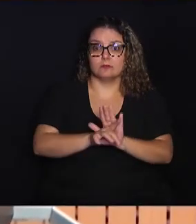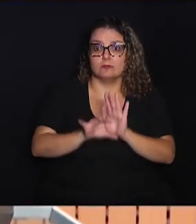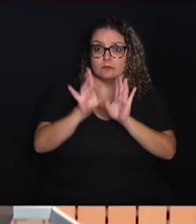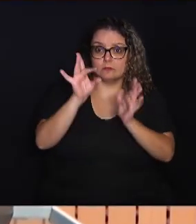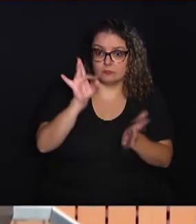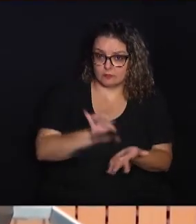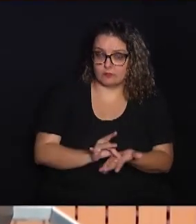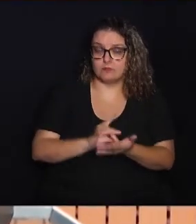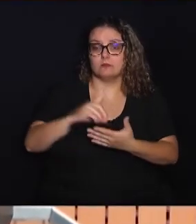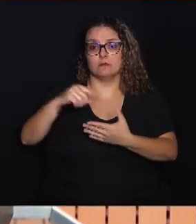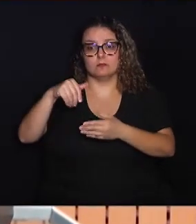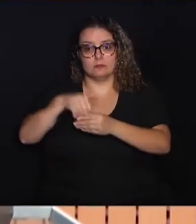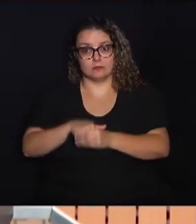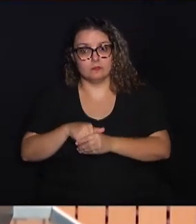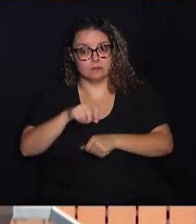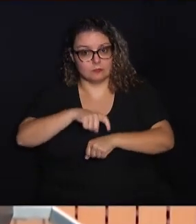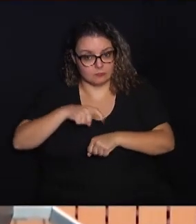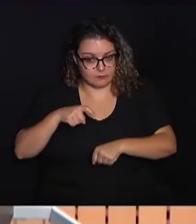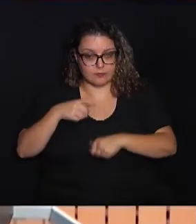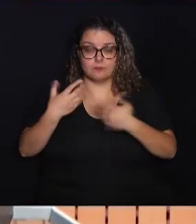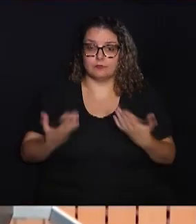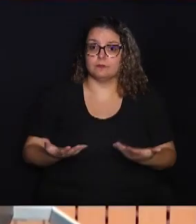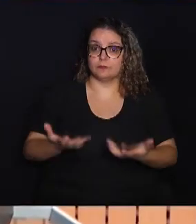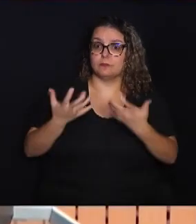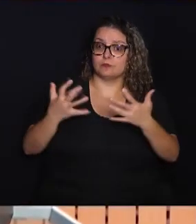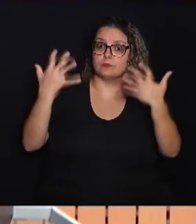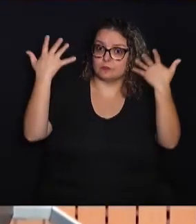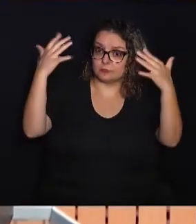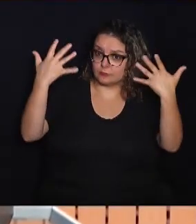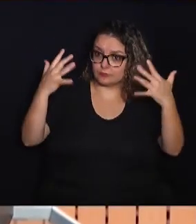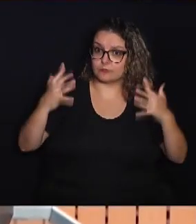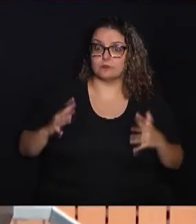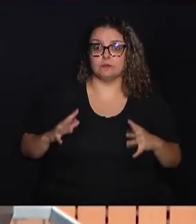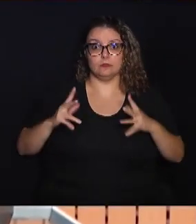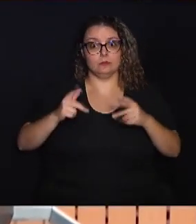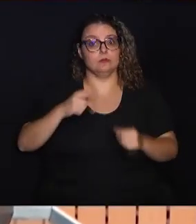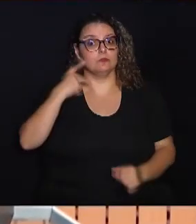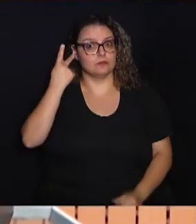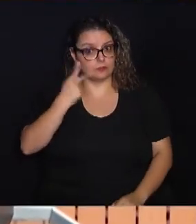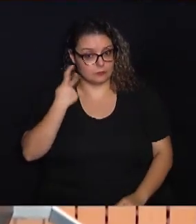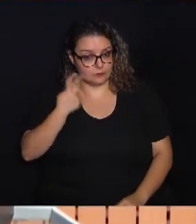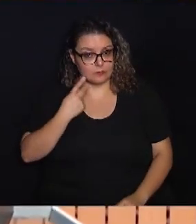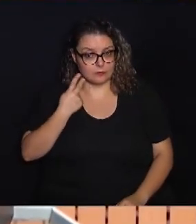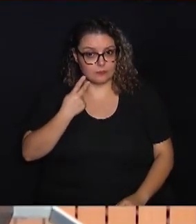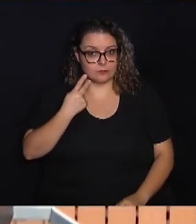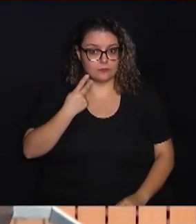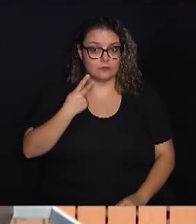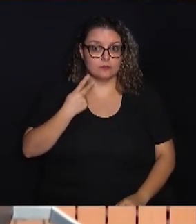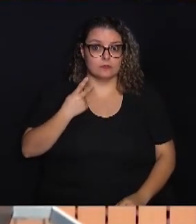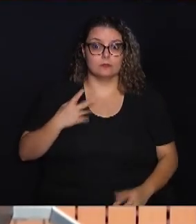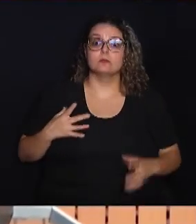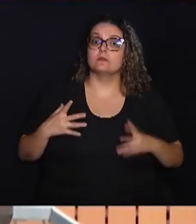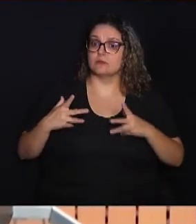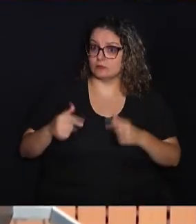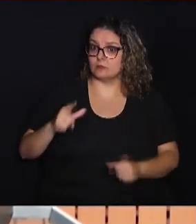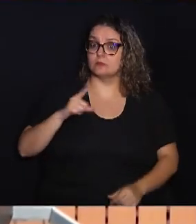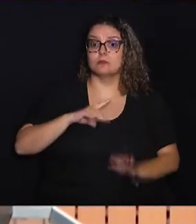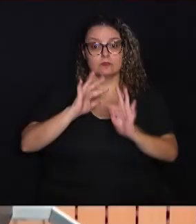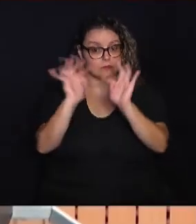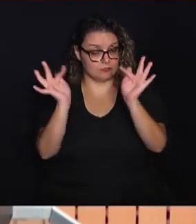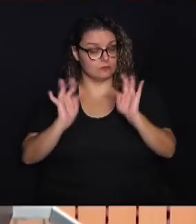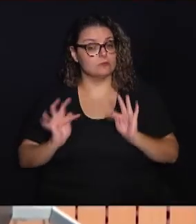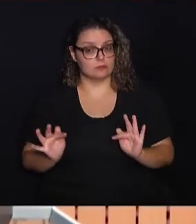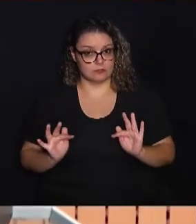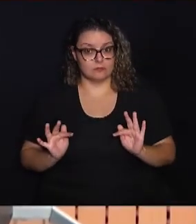pleito mas eu também quero aqui cumprimentar todos os vereadores aqueles que tiveram a felicidade de